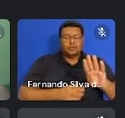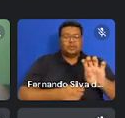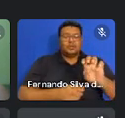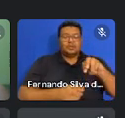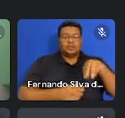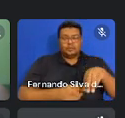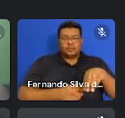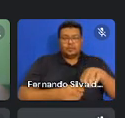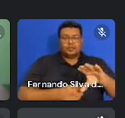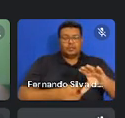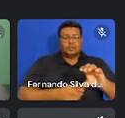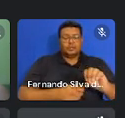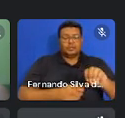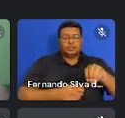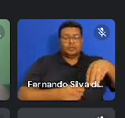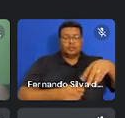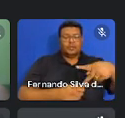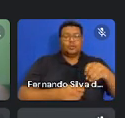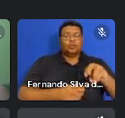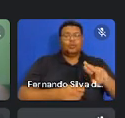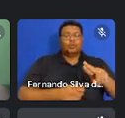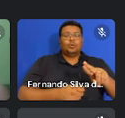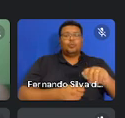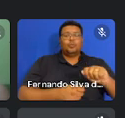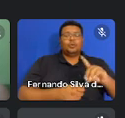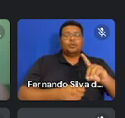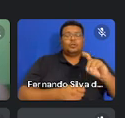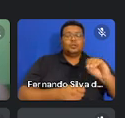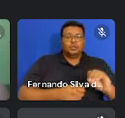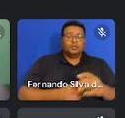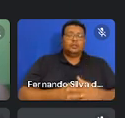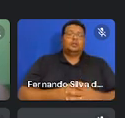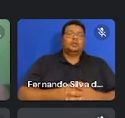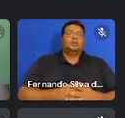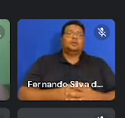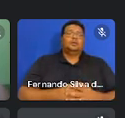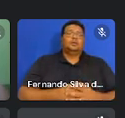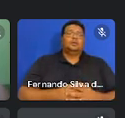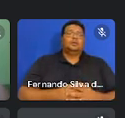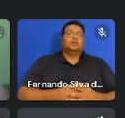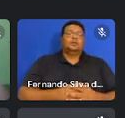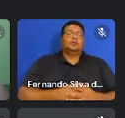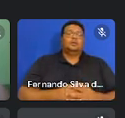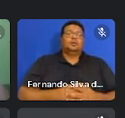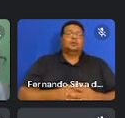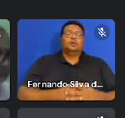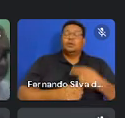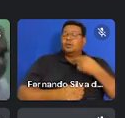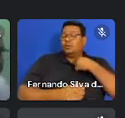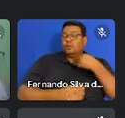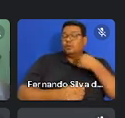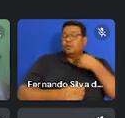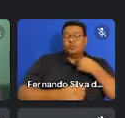aqui teria que ser 6, né? 2, 4, 5, mais um. Eu não posso ter